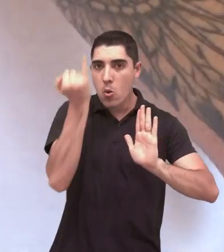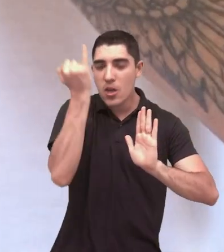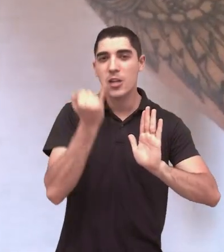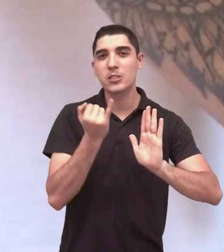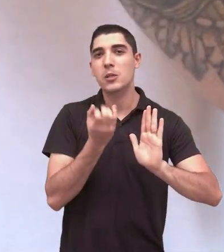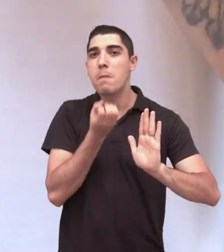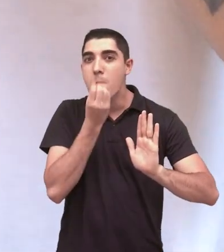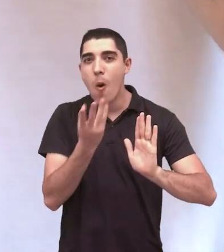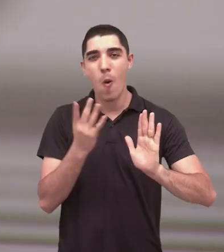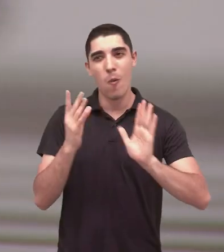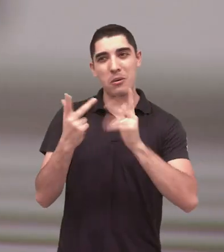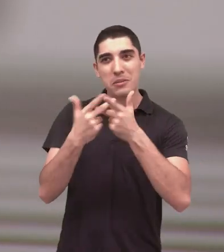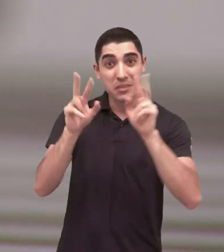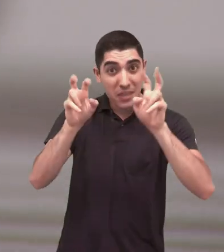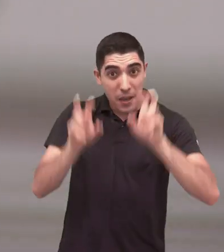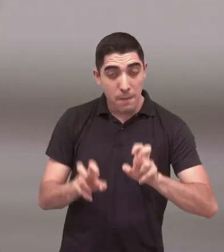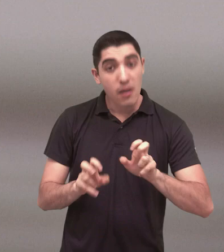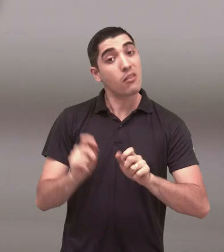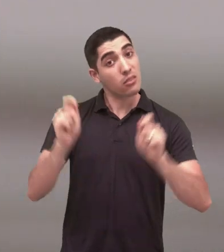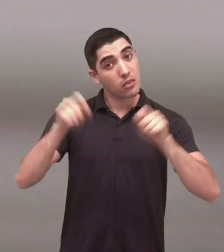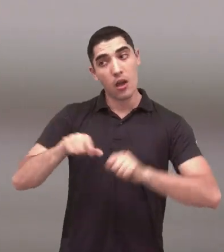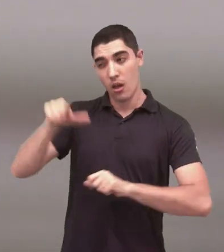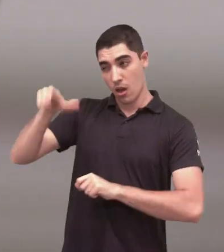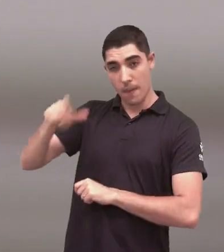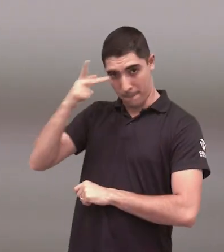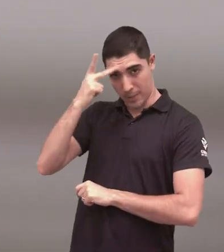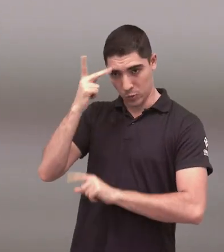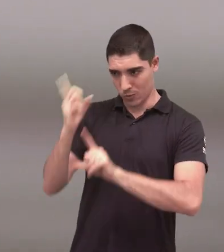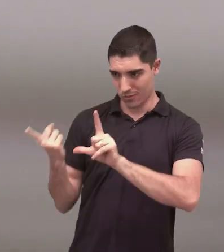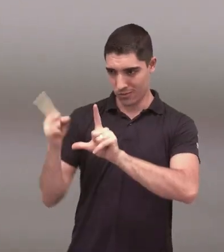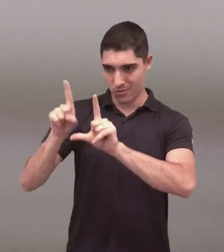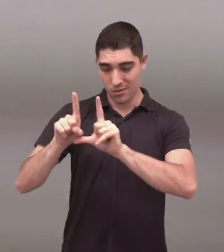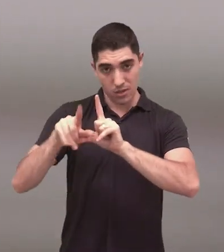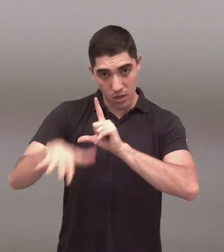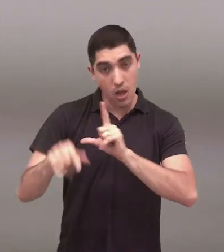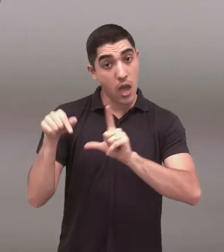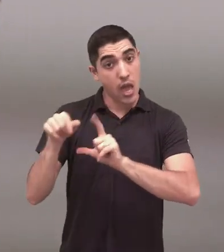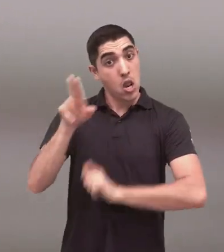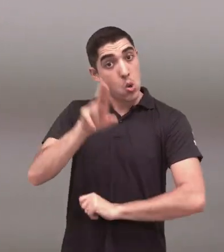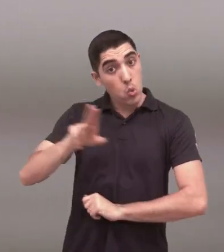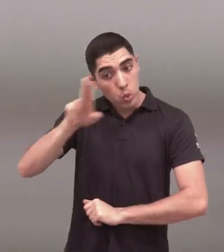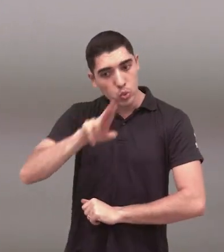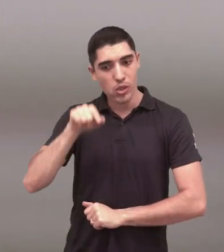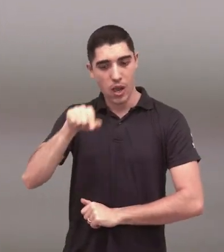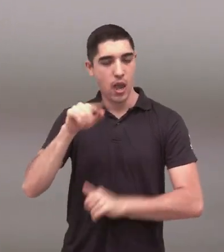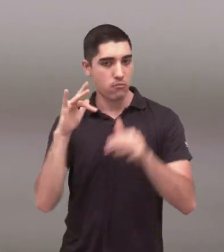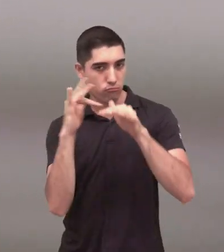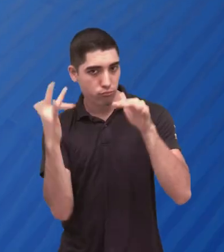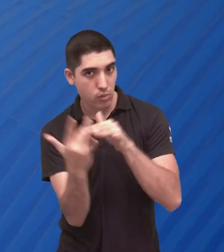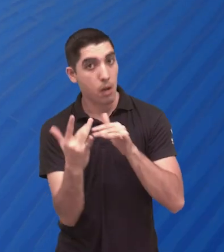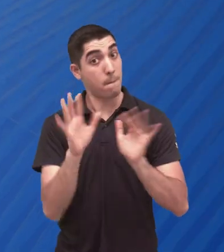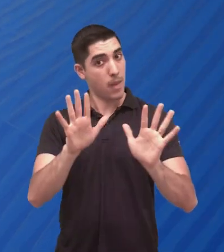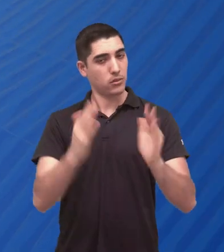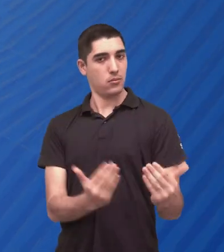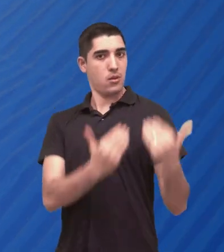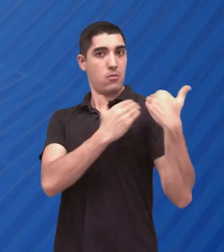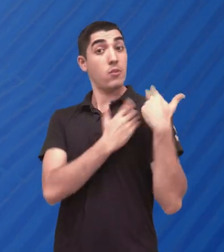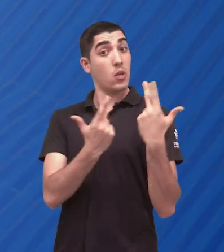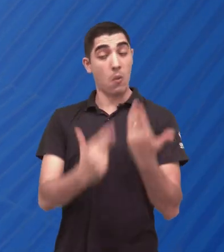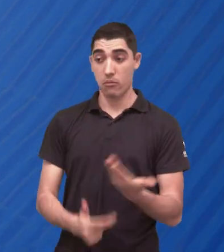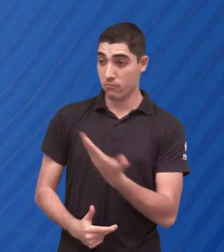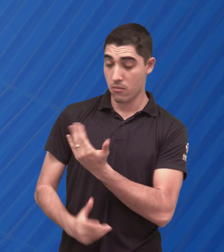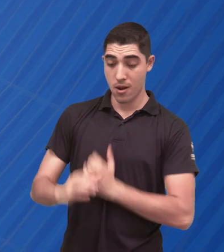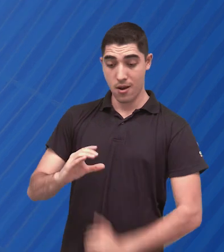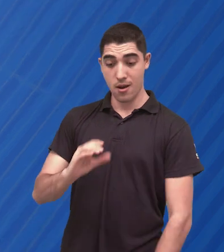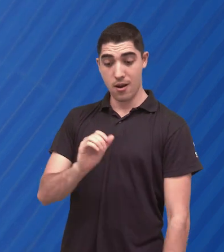qualidade e conhecimento é possível porque alguns influenciadores usam as plataformas com responsabilidade. É o caso da